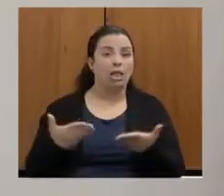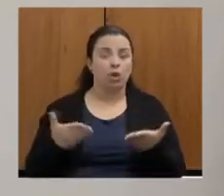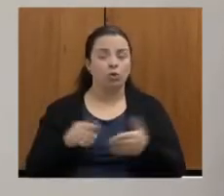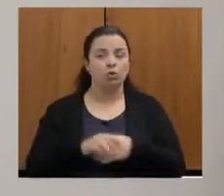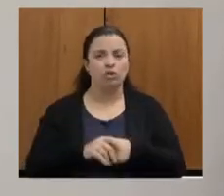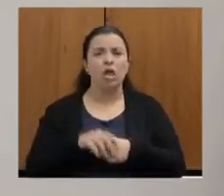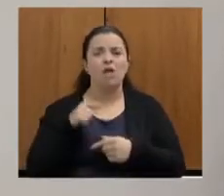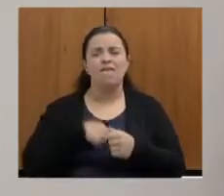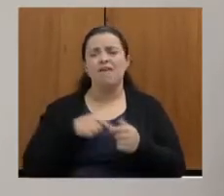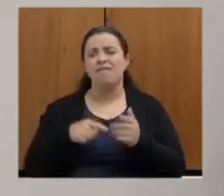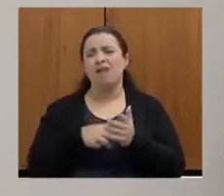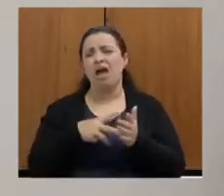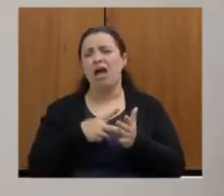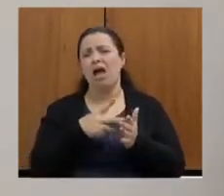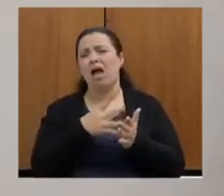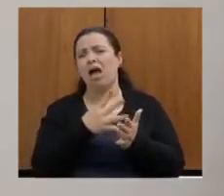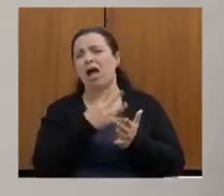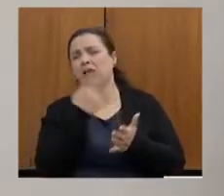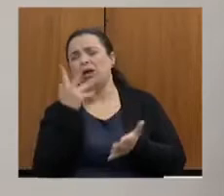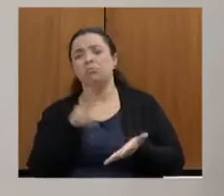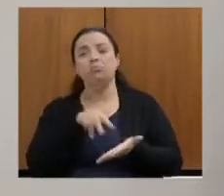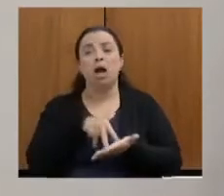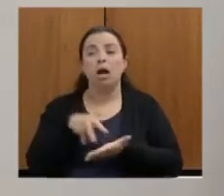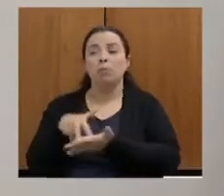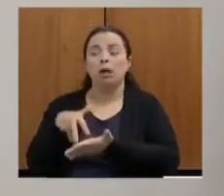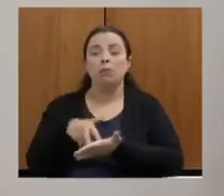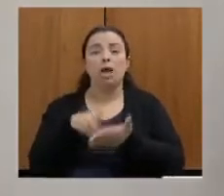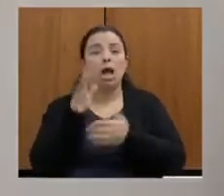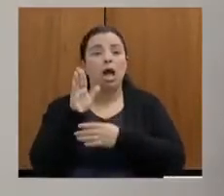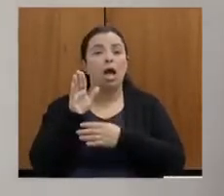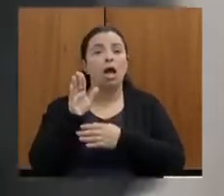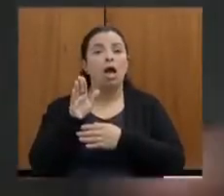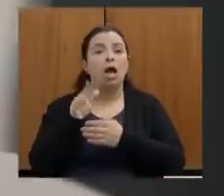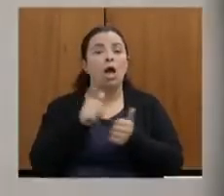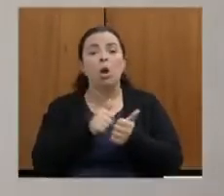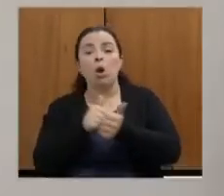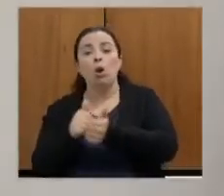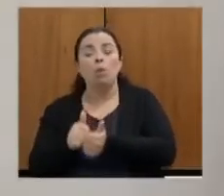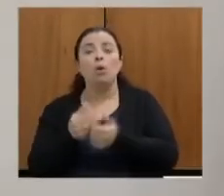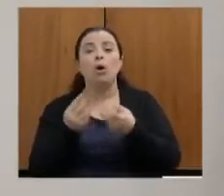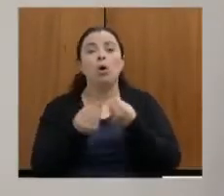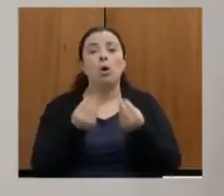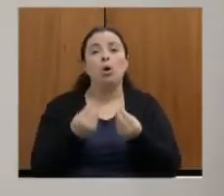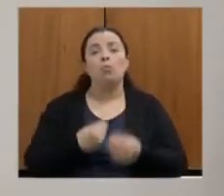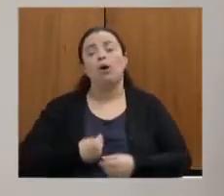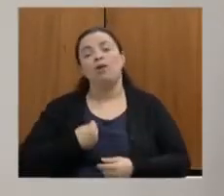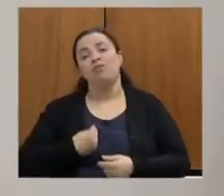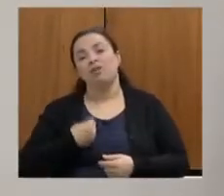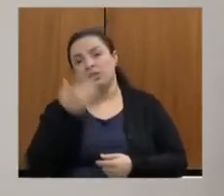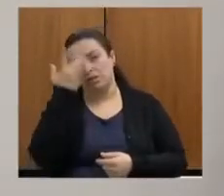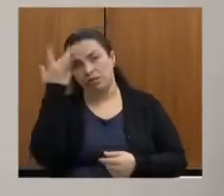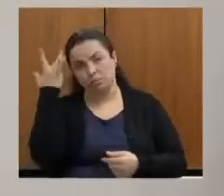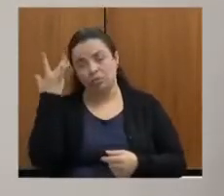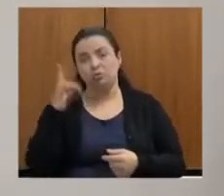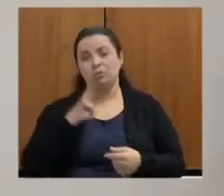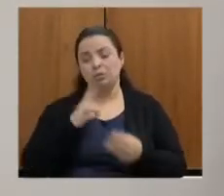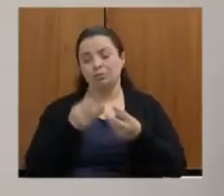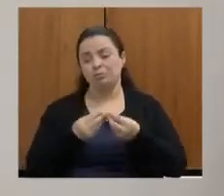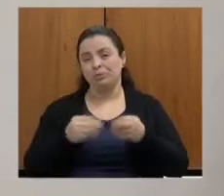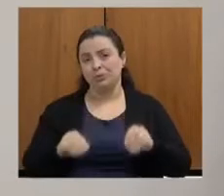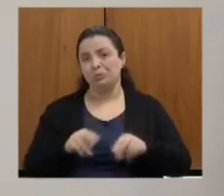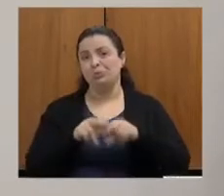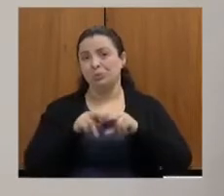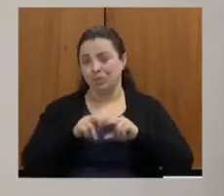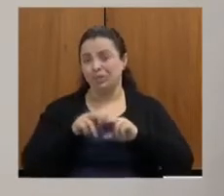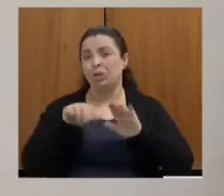e acompanhamos a vida das pessoas que foram impactadas e atingidas pelo crime da